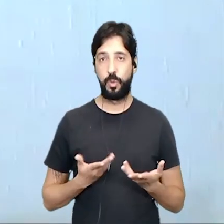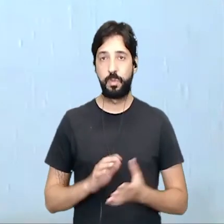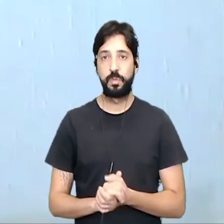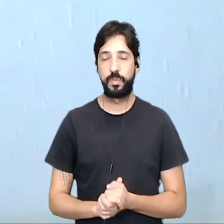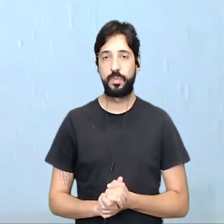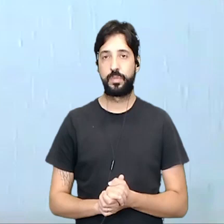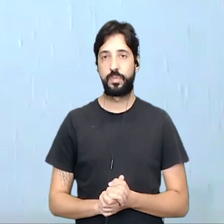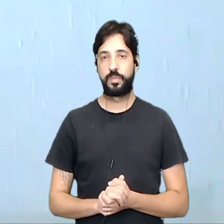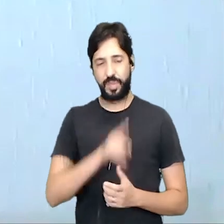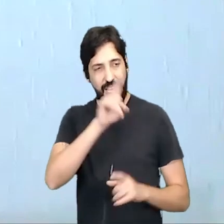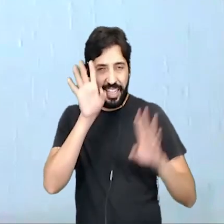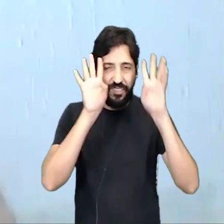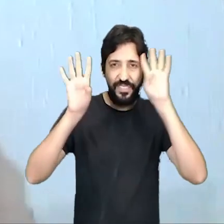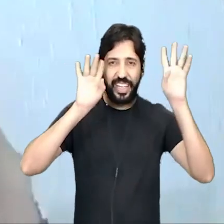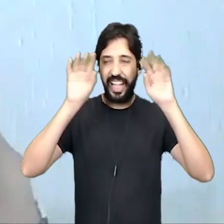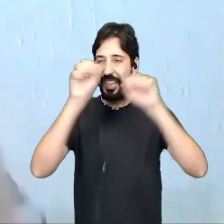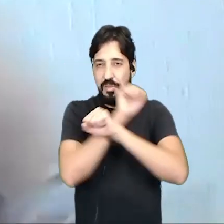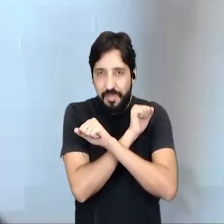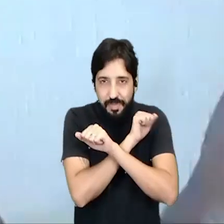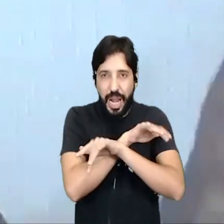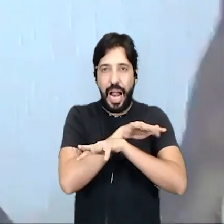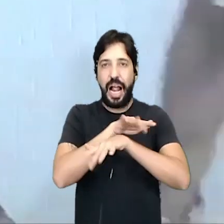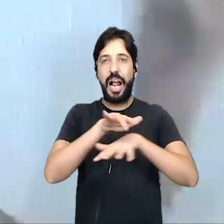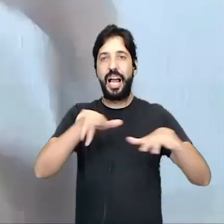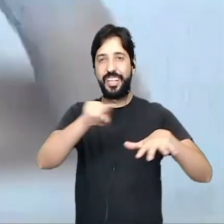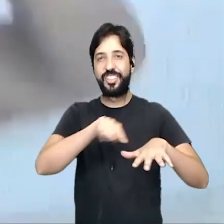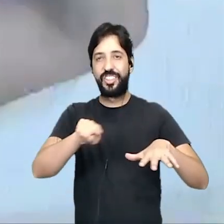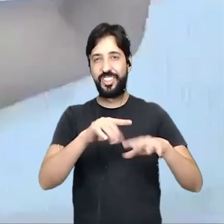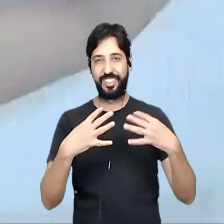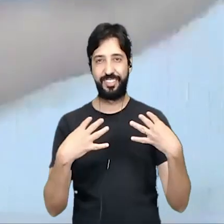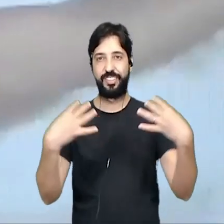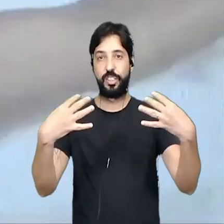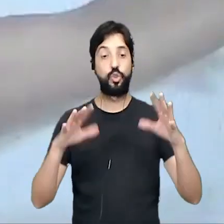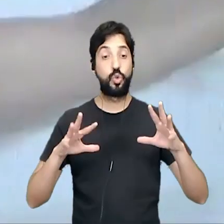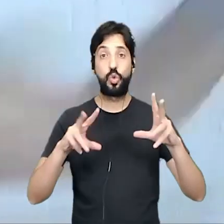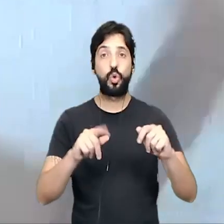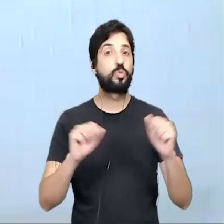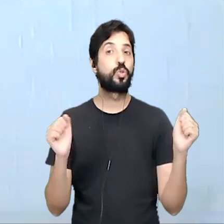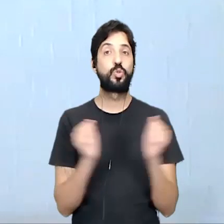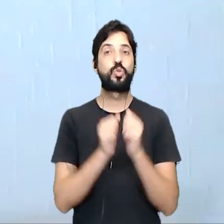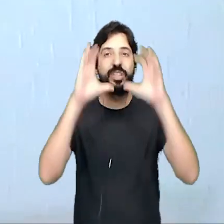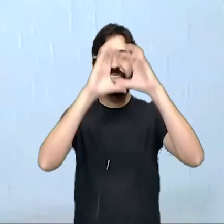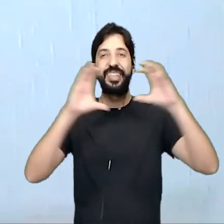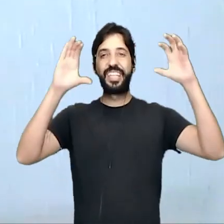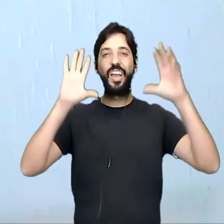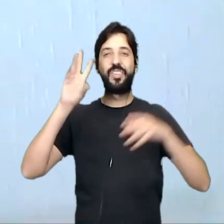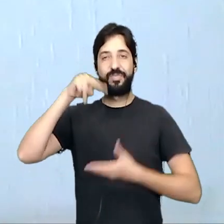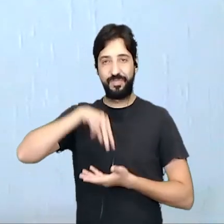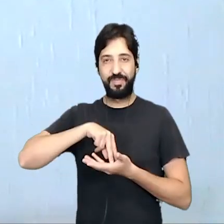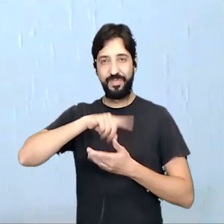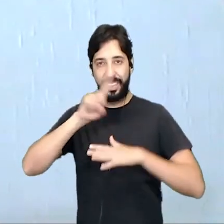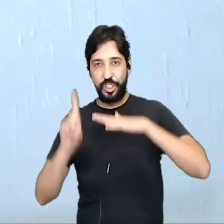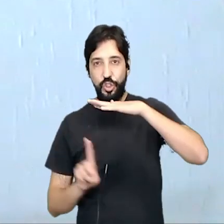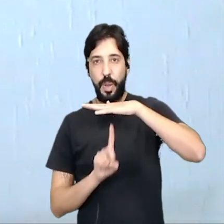céu. Então, assim, aquela fantasia se espalhou por todo aquele imenso teatro e estava todo